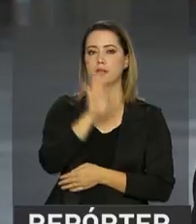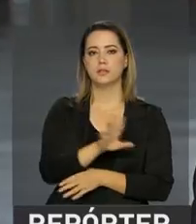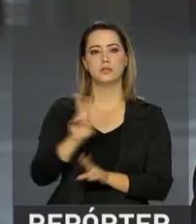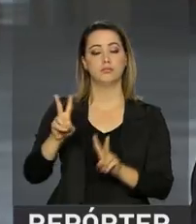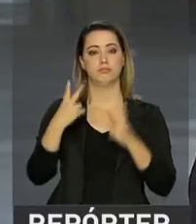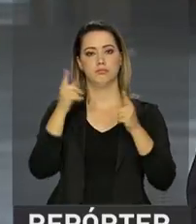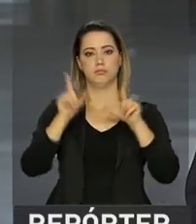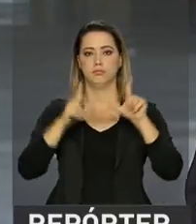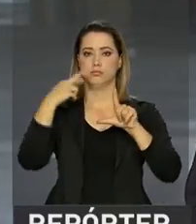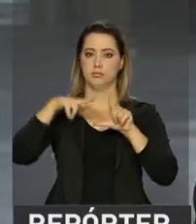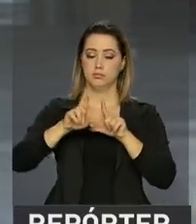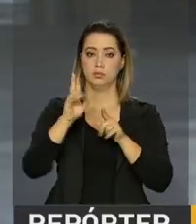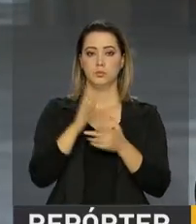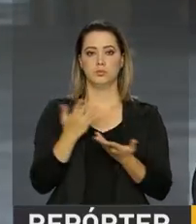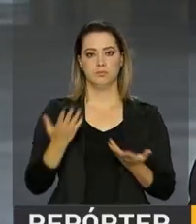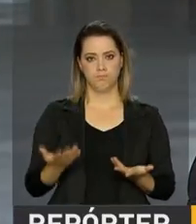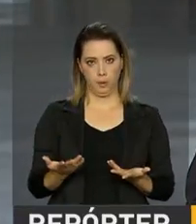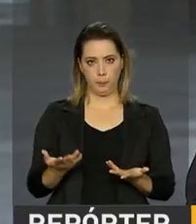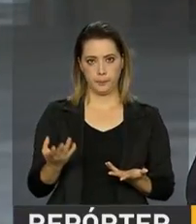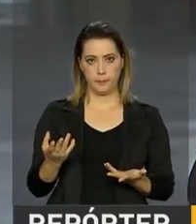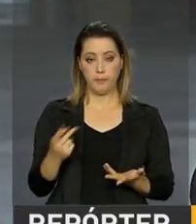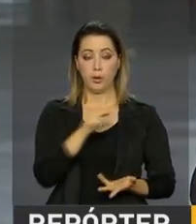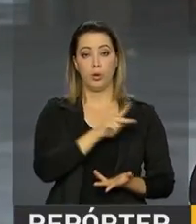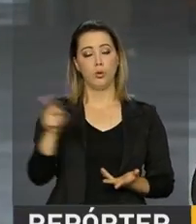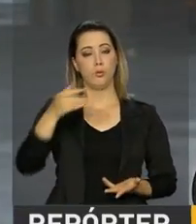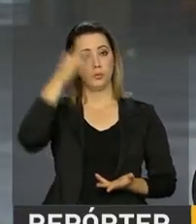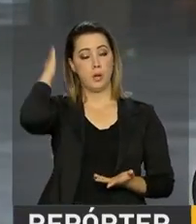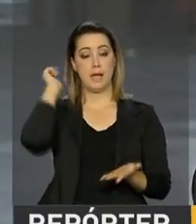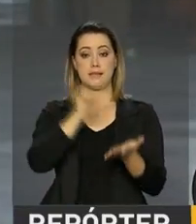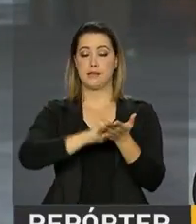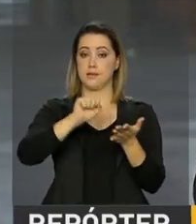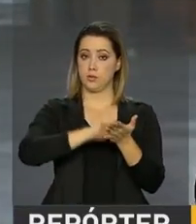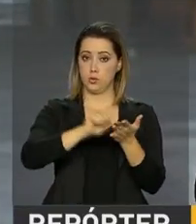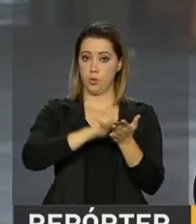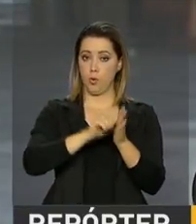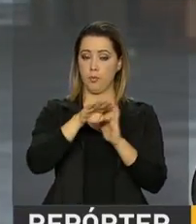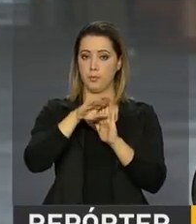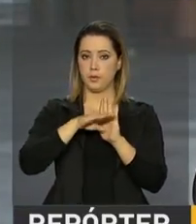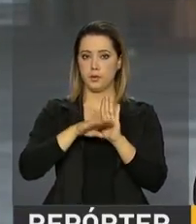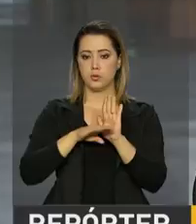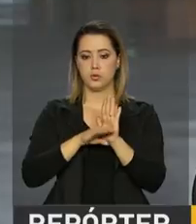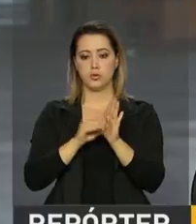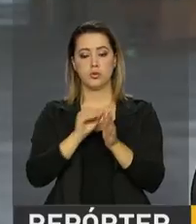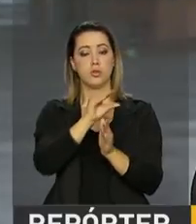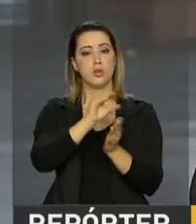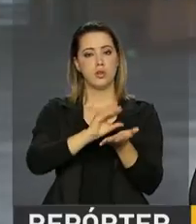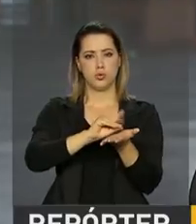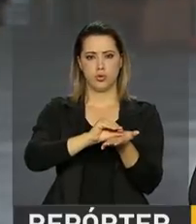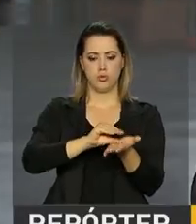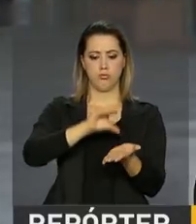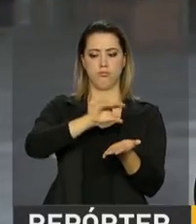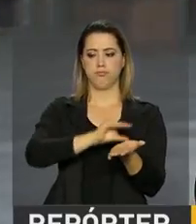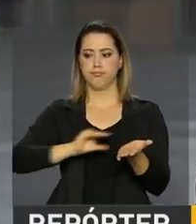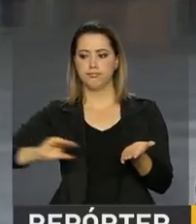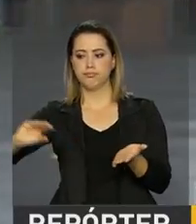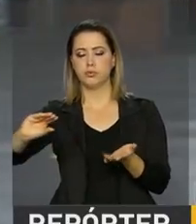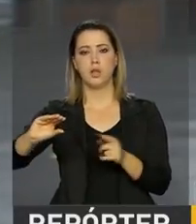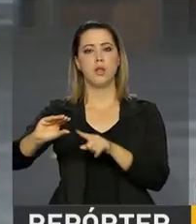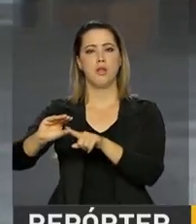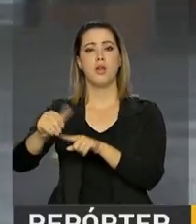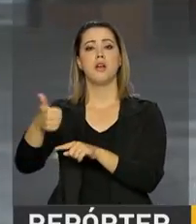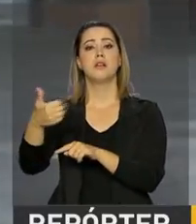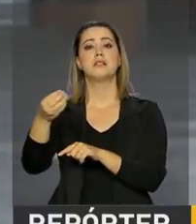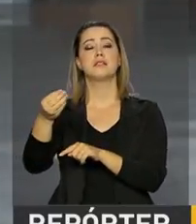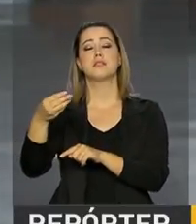NBR. Olha, Carolina, o presidente Michel Temer sancionou o projeto que direciona 102 milhões e 300